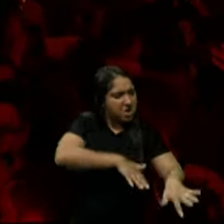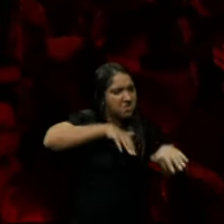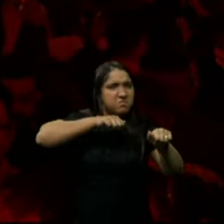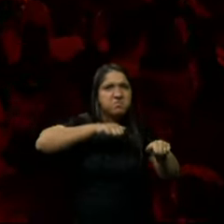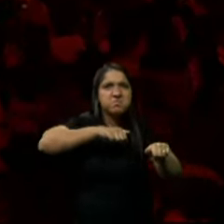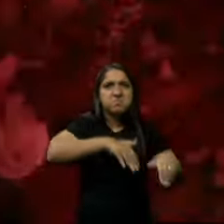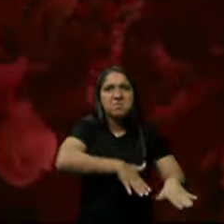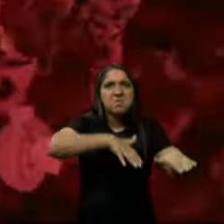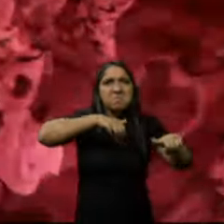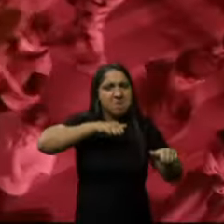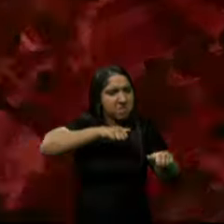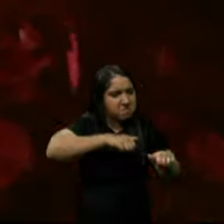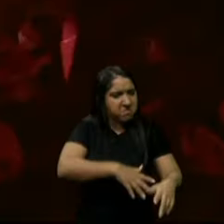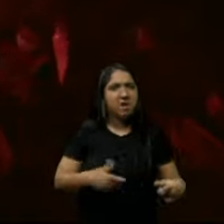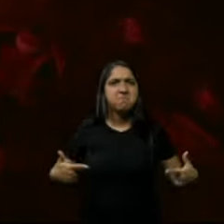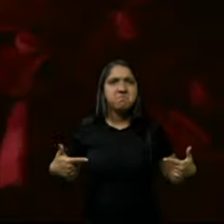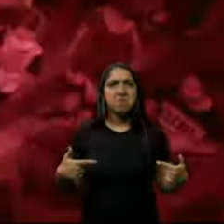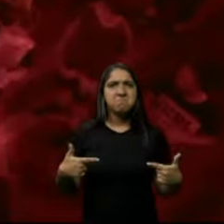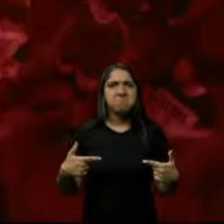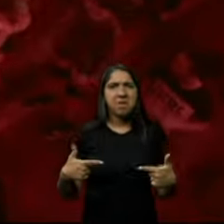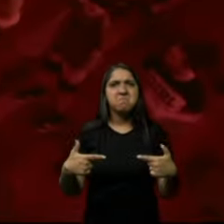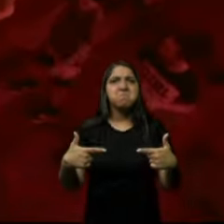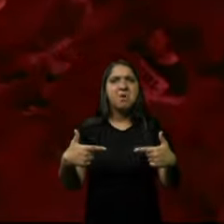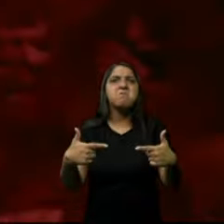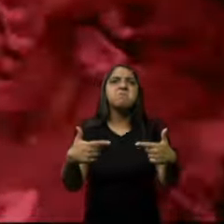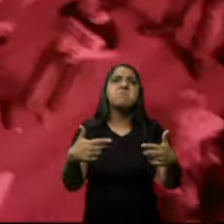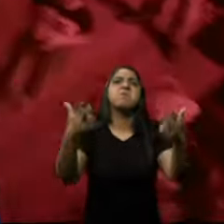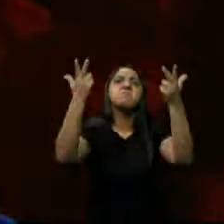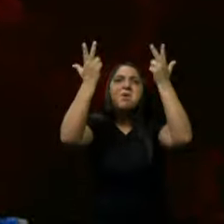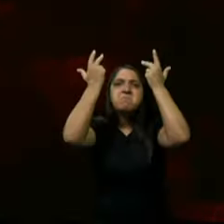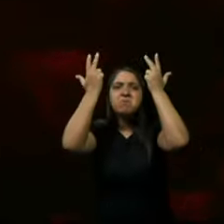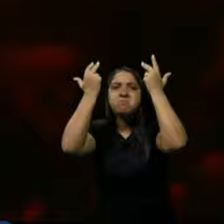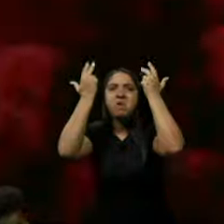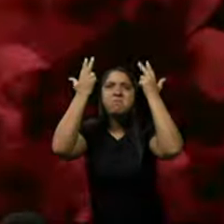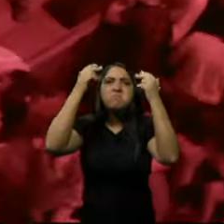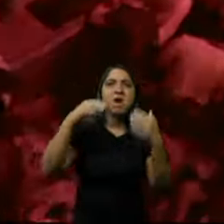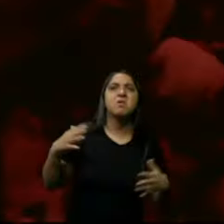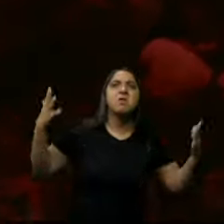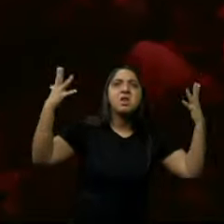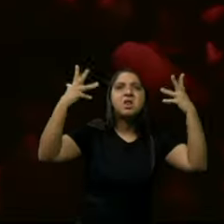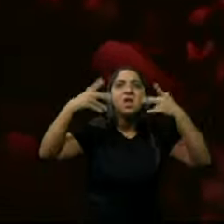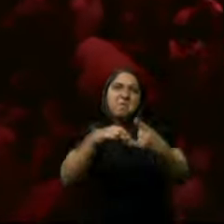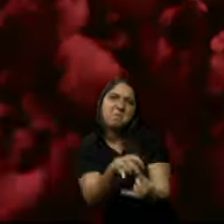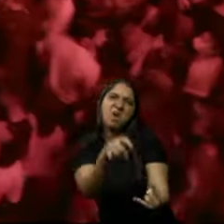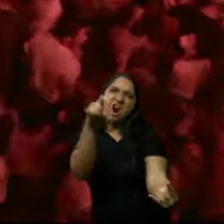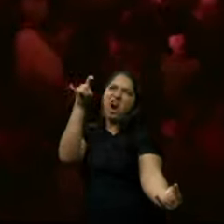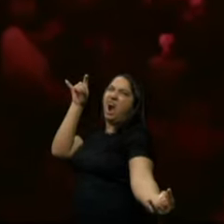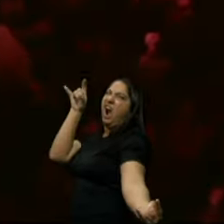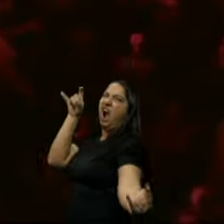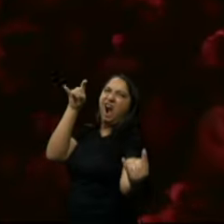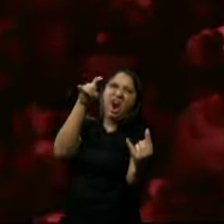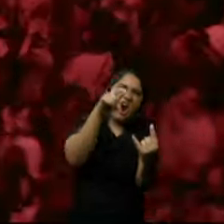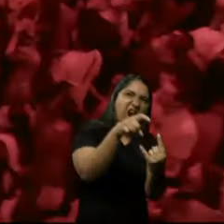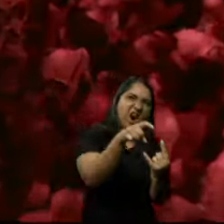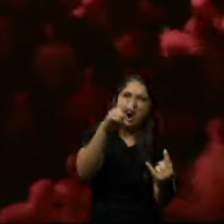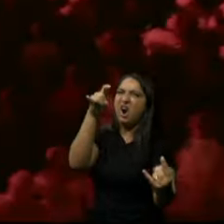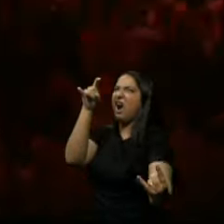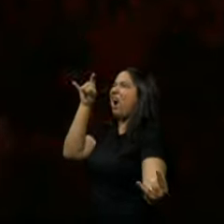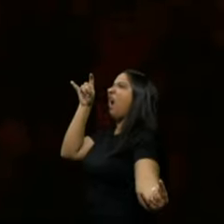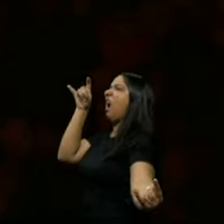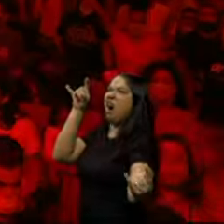e jogava no Torão surgir